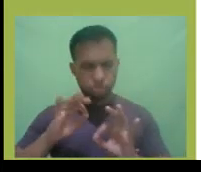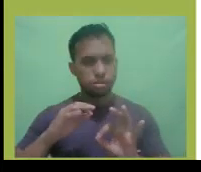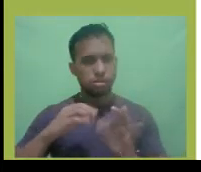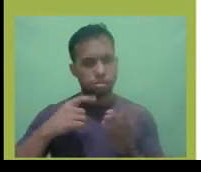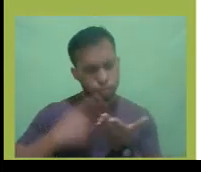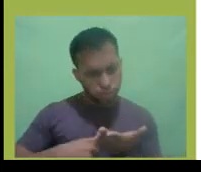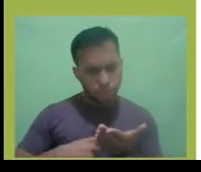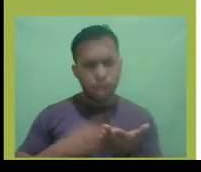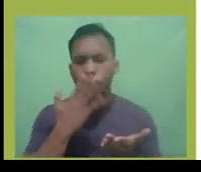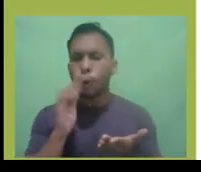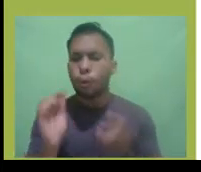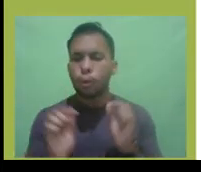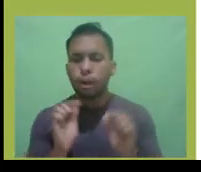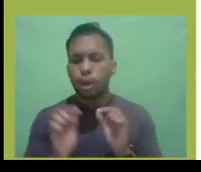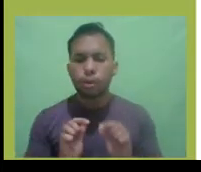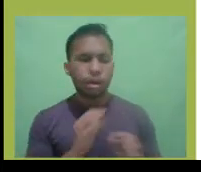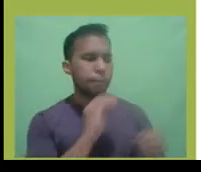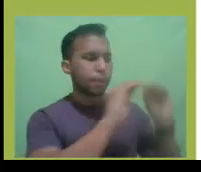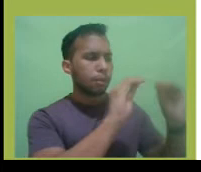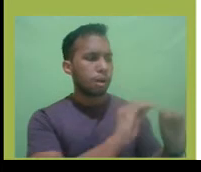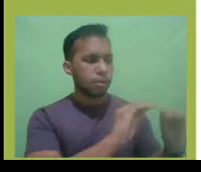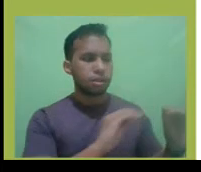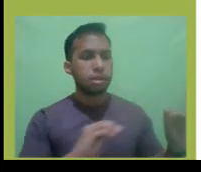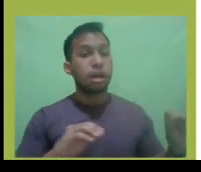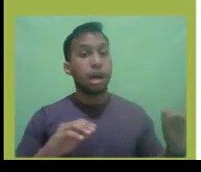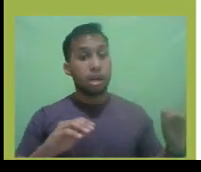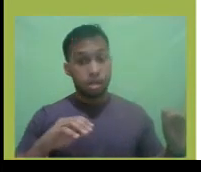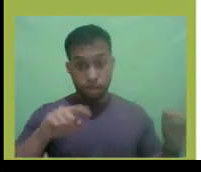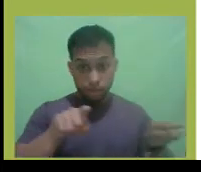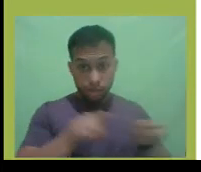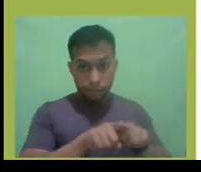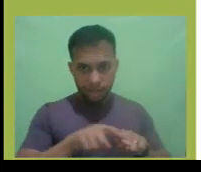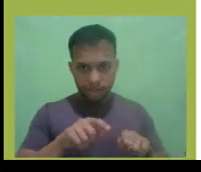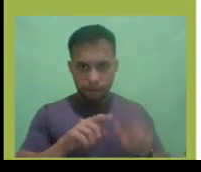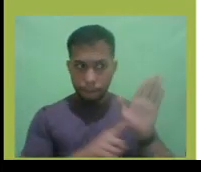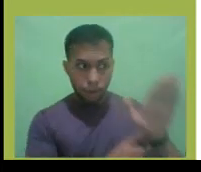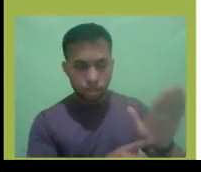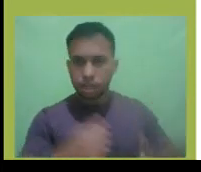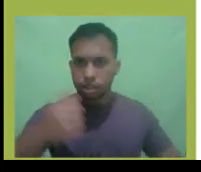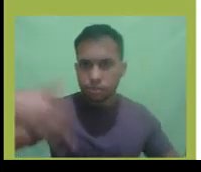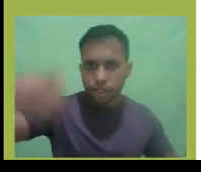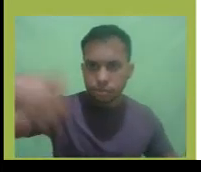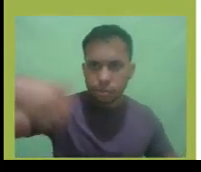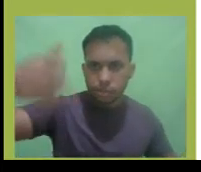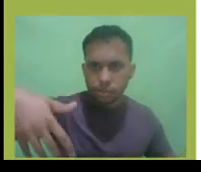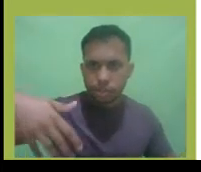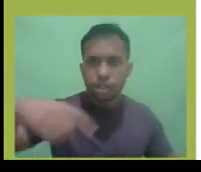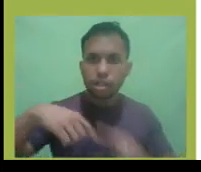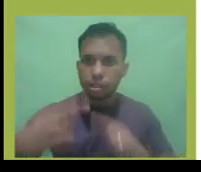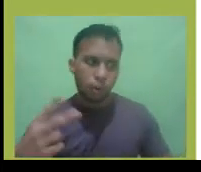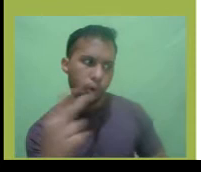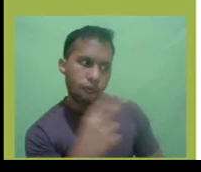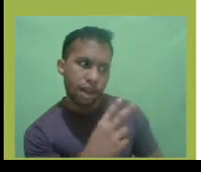depois passe a informação. Se você está apresentando uma foto, você situa, essa aqui é uma foto da região tal, mostrando isso, isso e